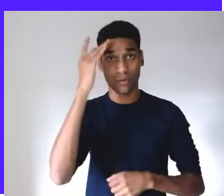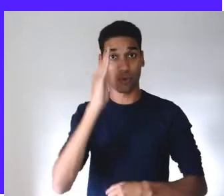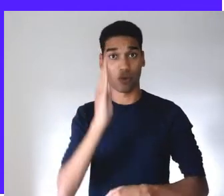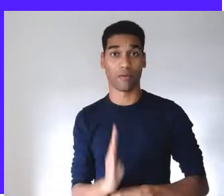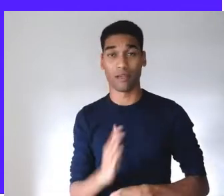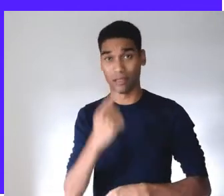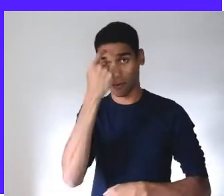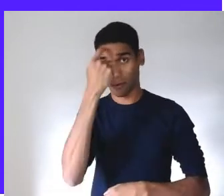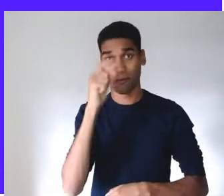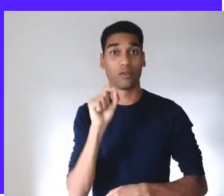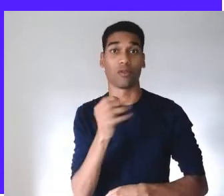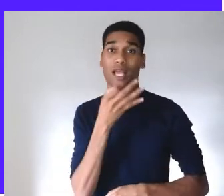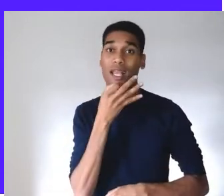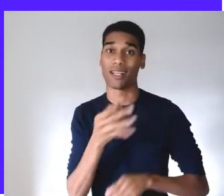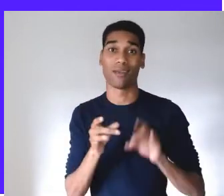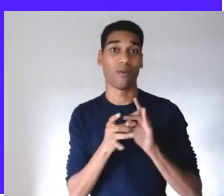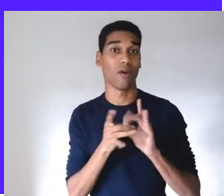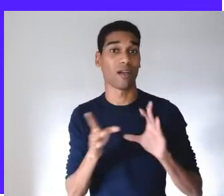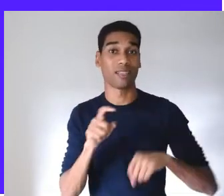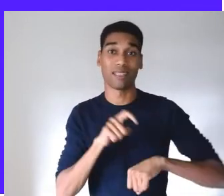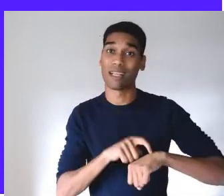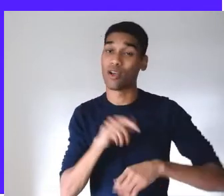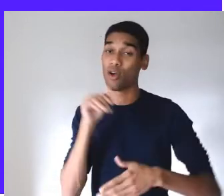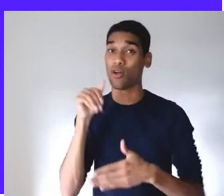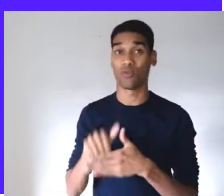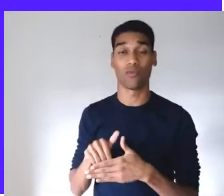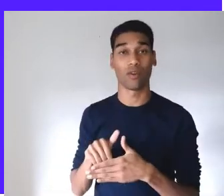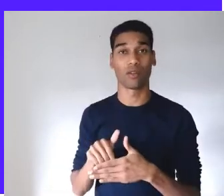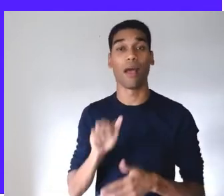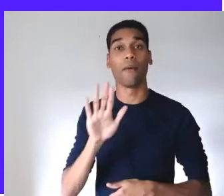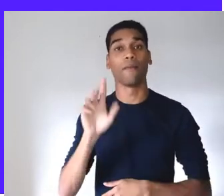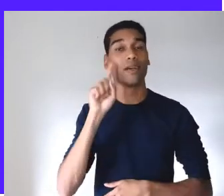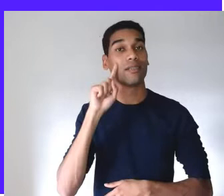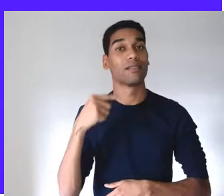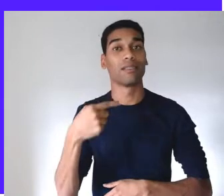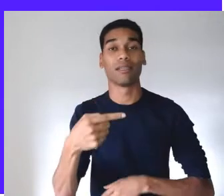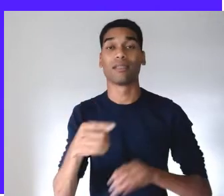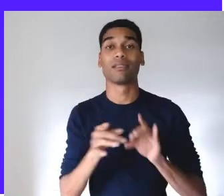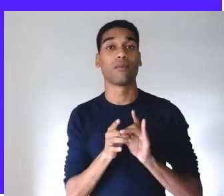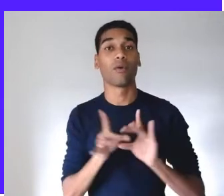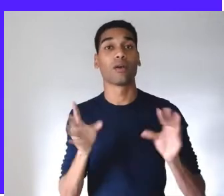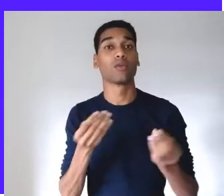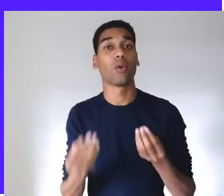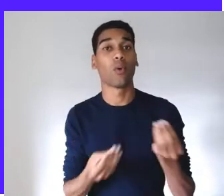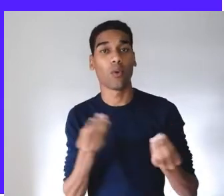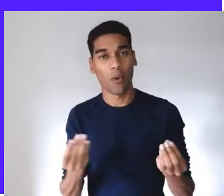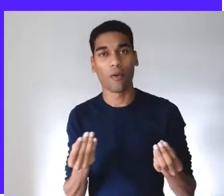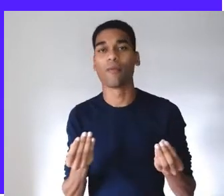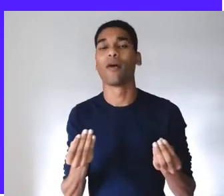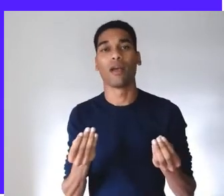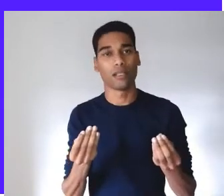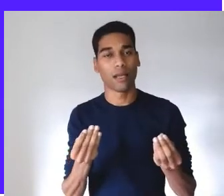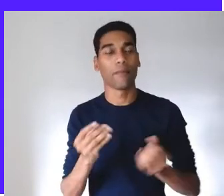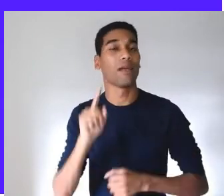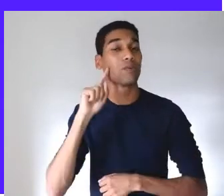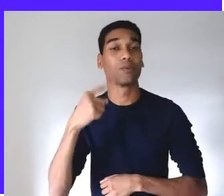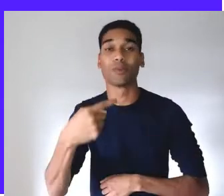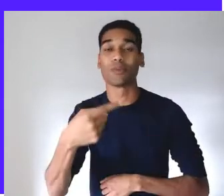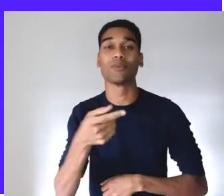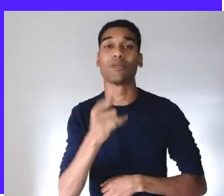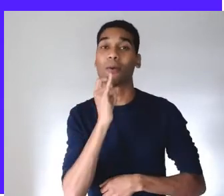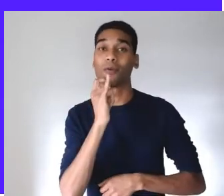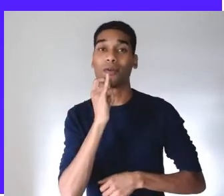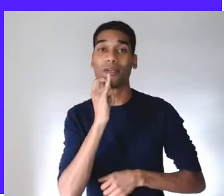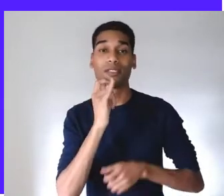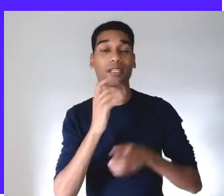você ouvir as crianças nas escolas, né? Se a gente pega também o exemplo da Malala, no Vale do Swat, eles